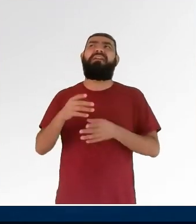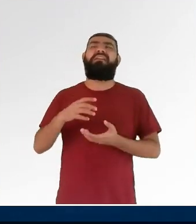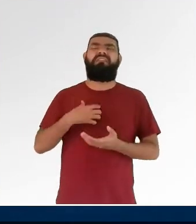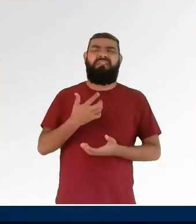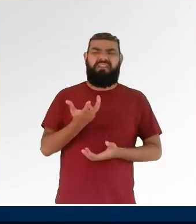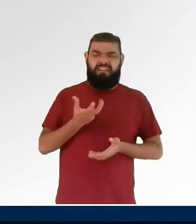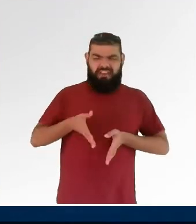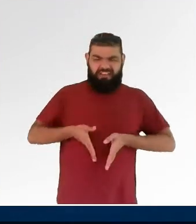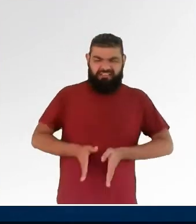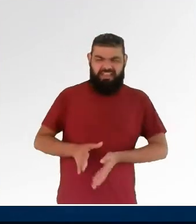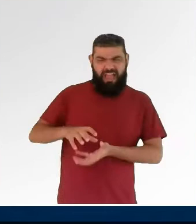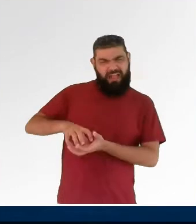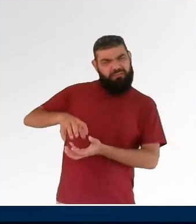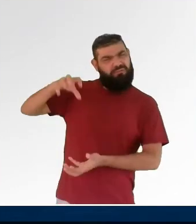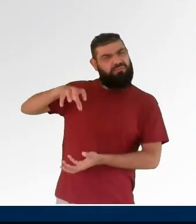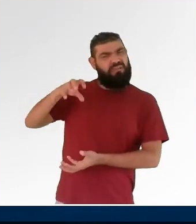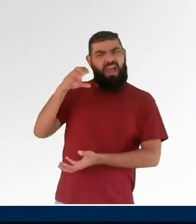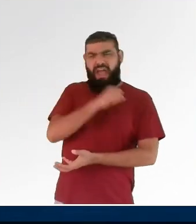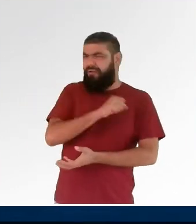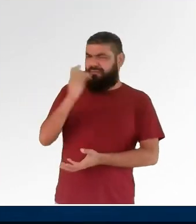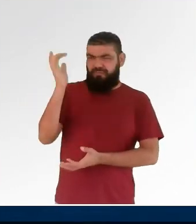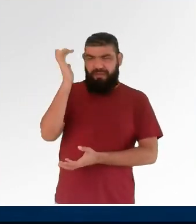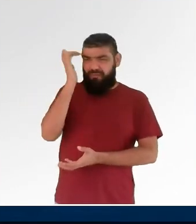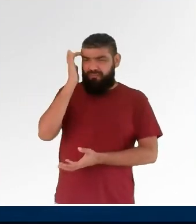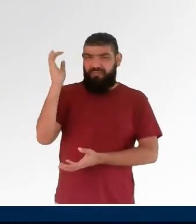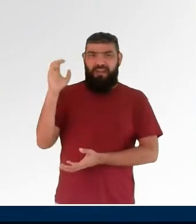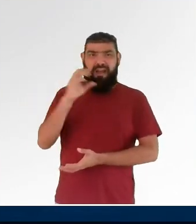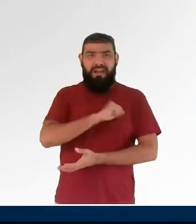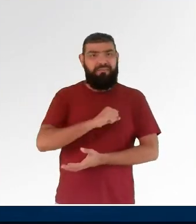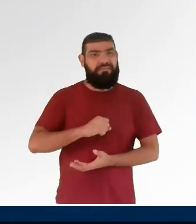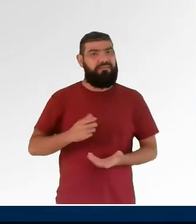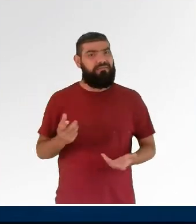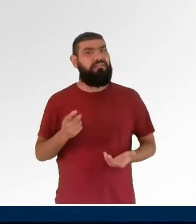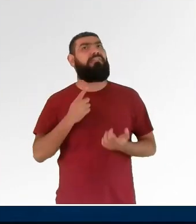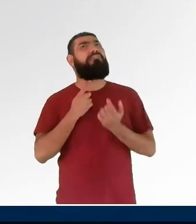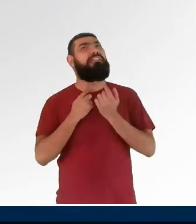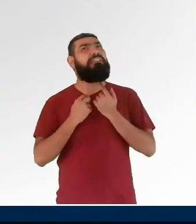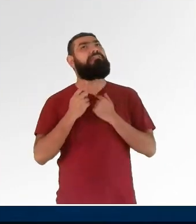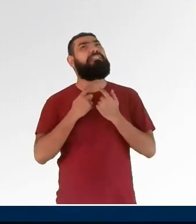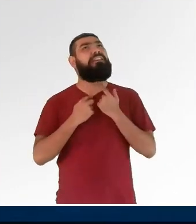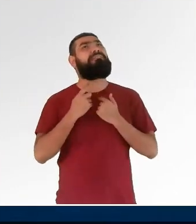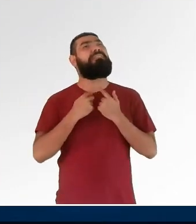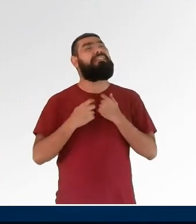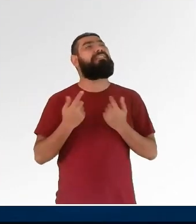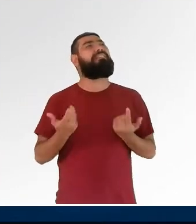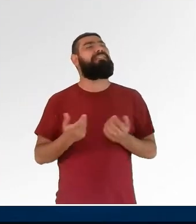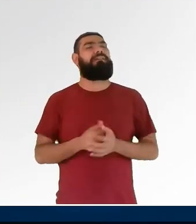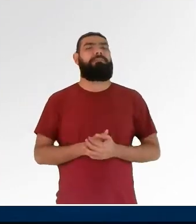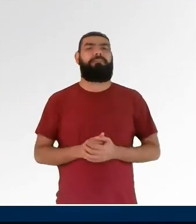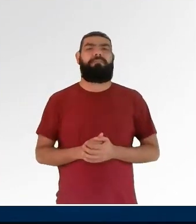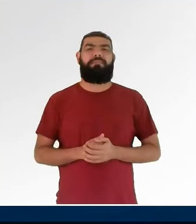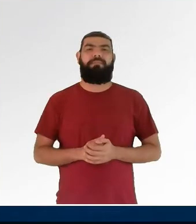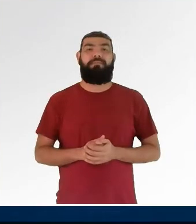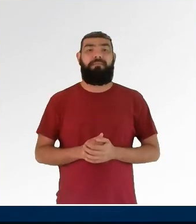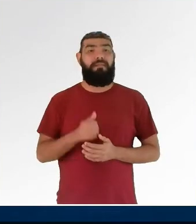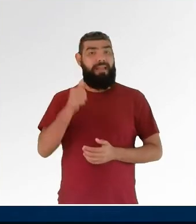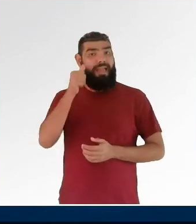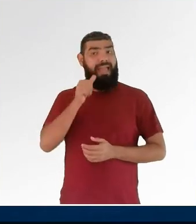grande logo? E outra vontade que ela tinha, ela queria ser escritora.